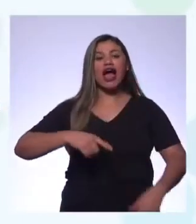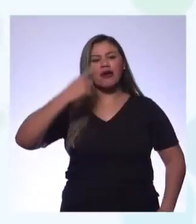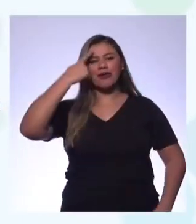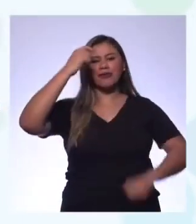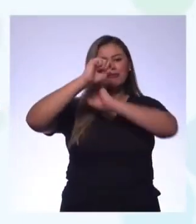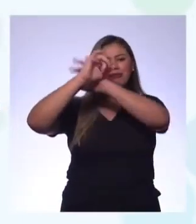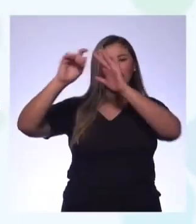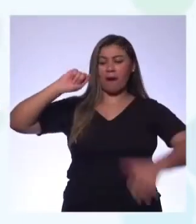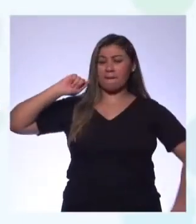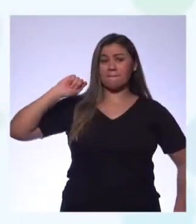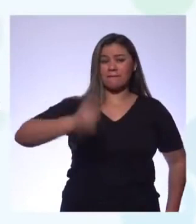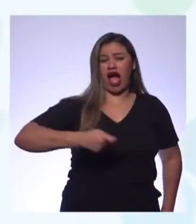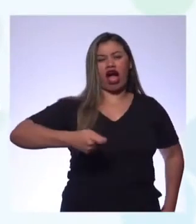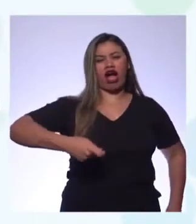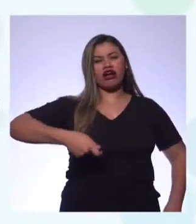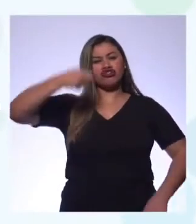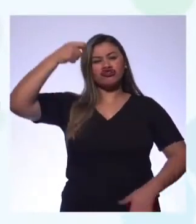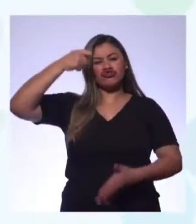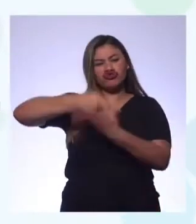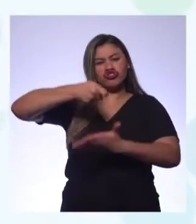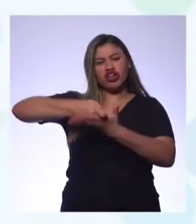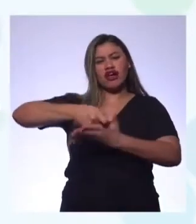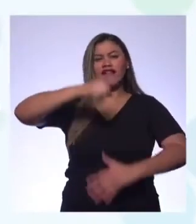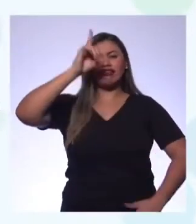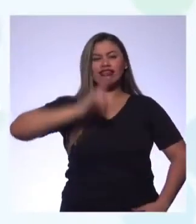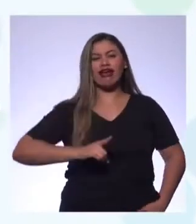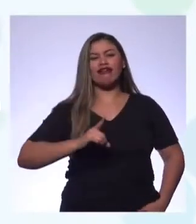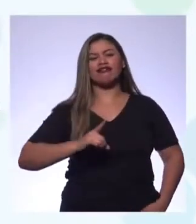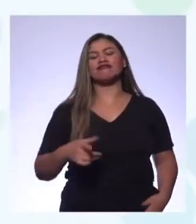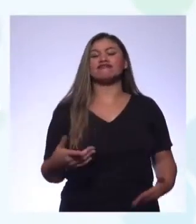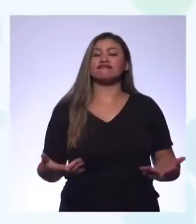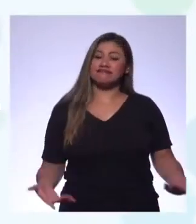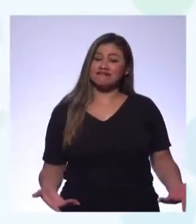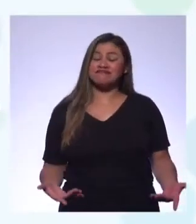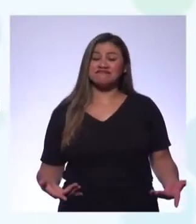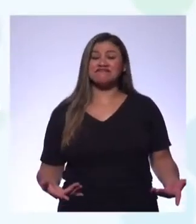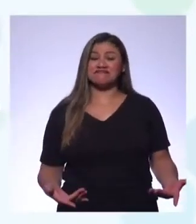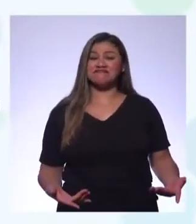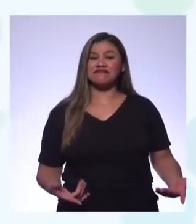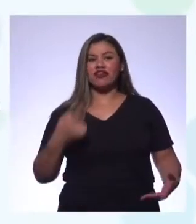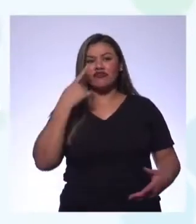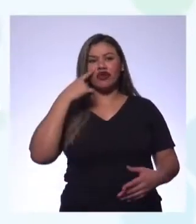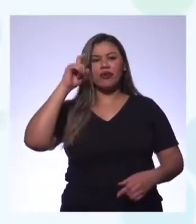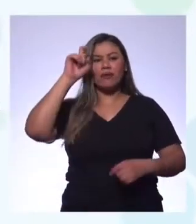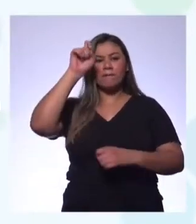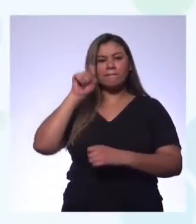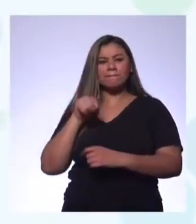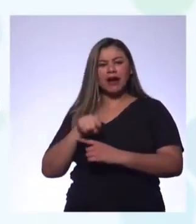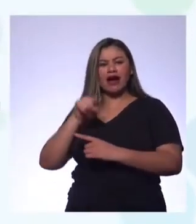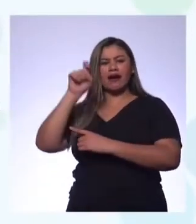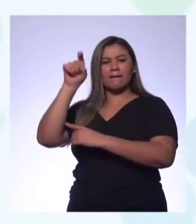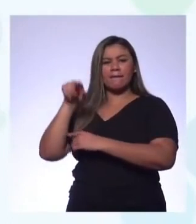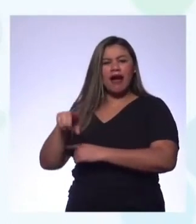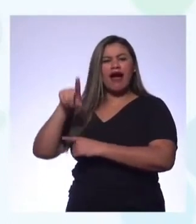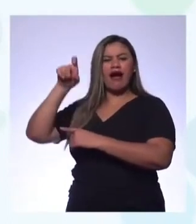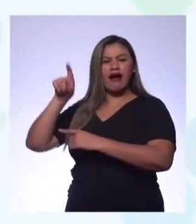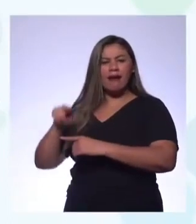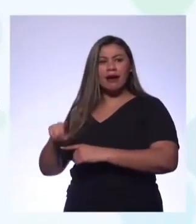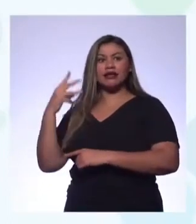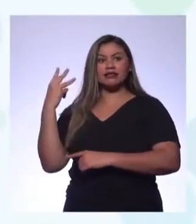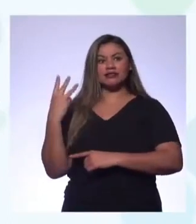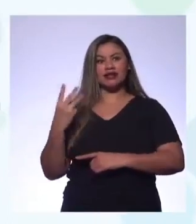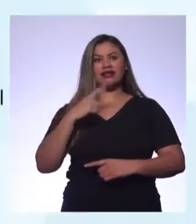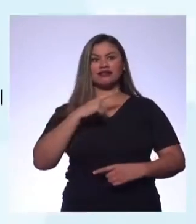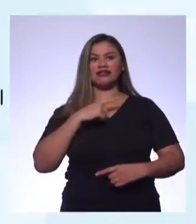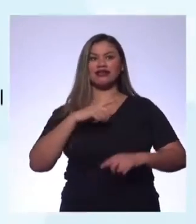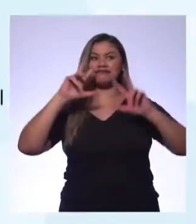deveres, pá, cravando o martelinho assim. São três exclamativas, né? Três exclamações. Direitos e deveres. Qual